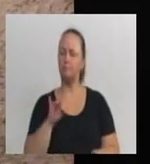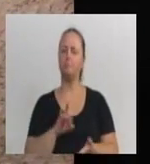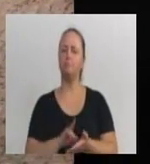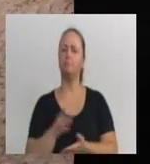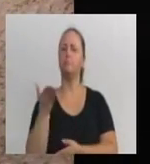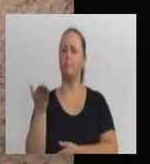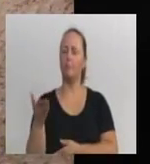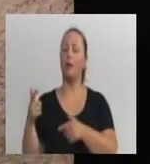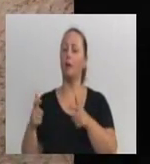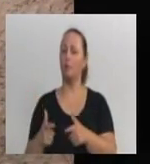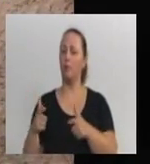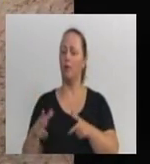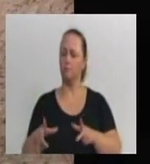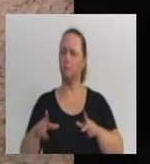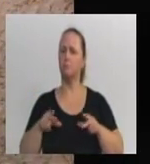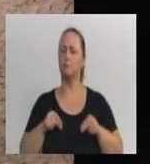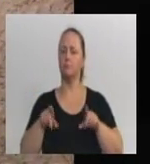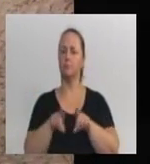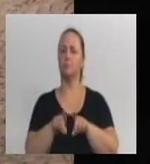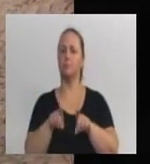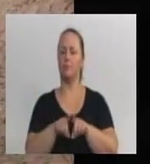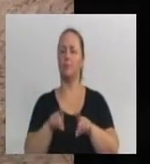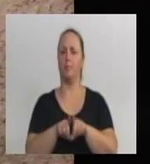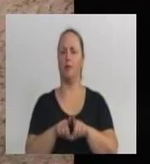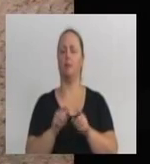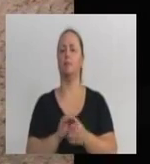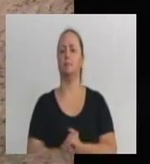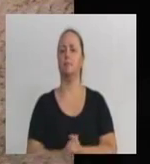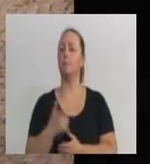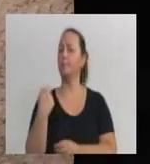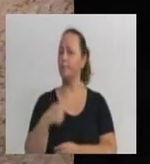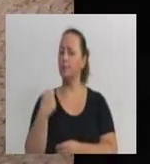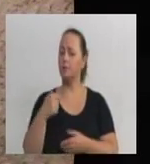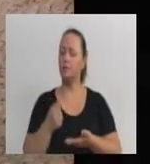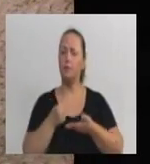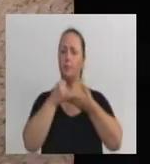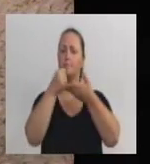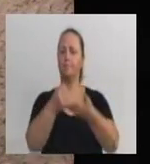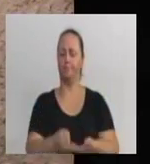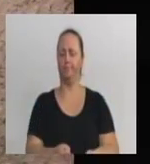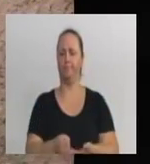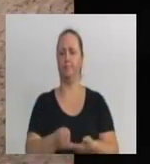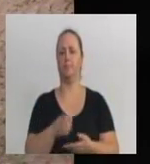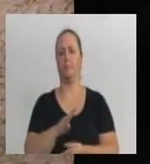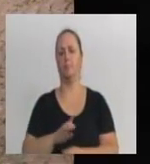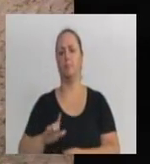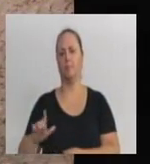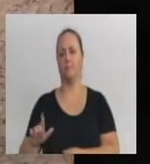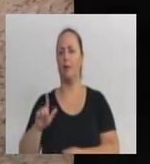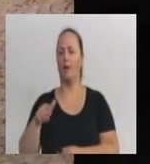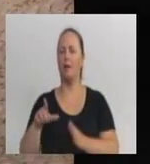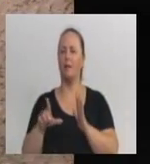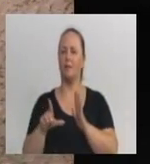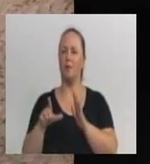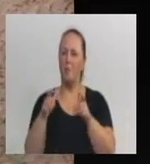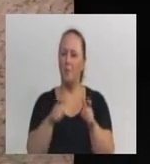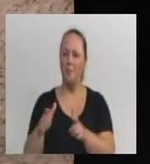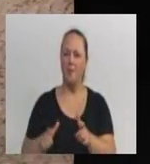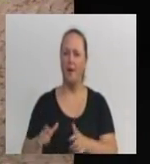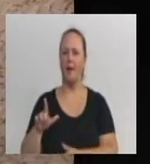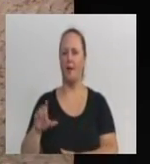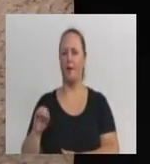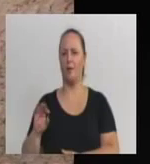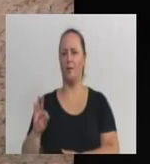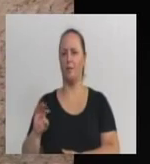merece ser atendido por a nossa cidade. Precisa da ajuda da nossa cidade. Lá no loteamento Jerônimo Correia está sendo